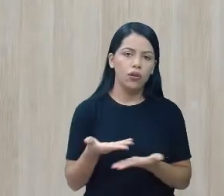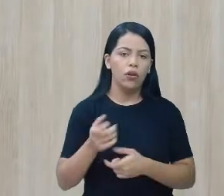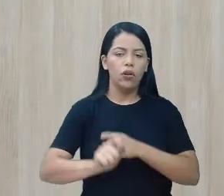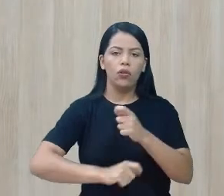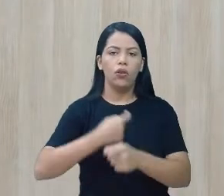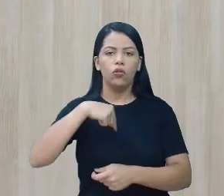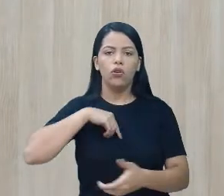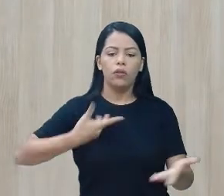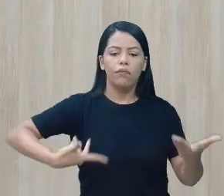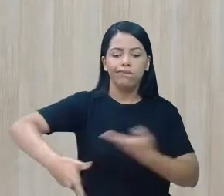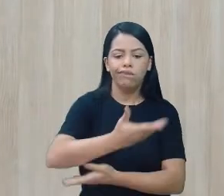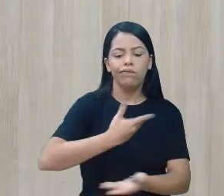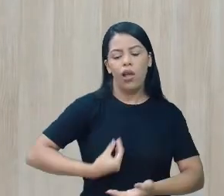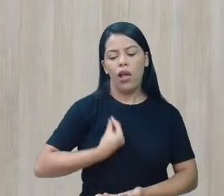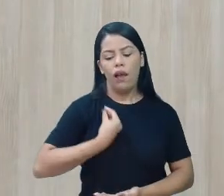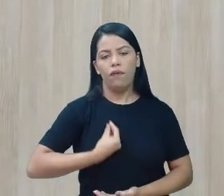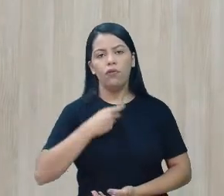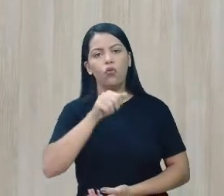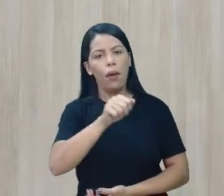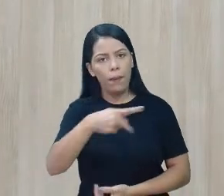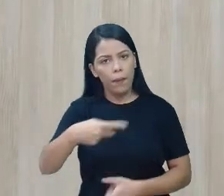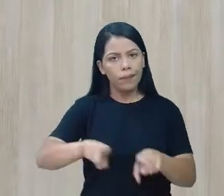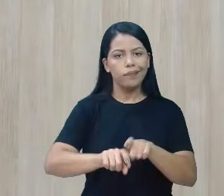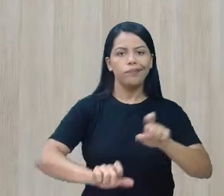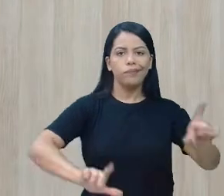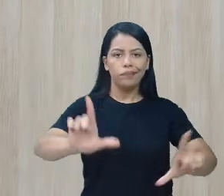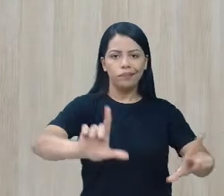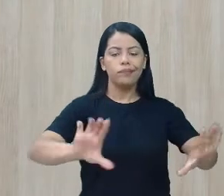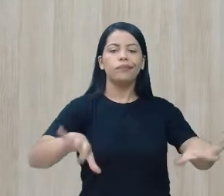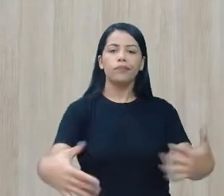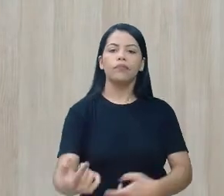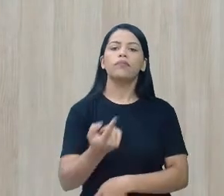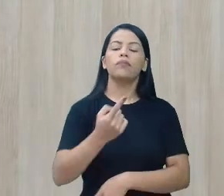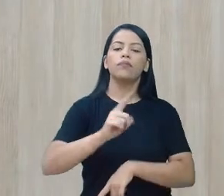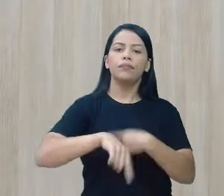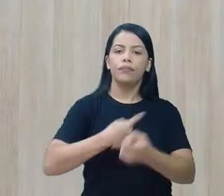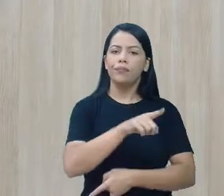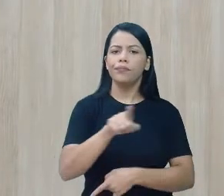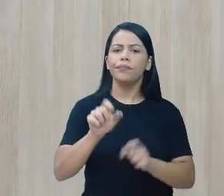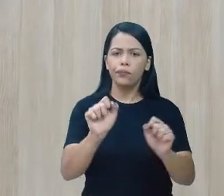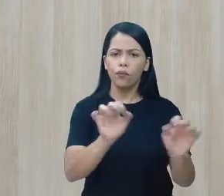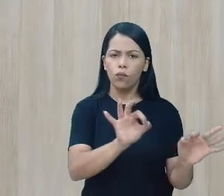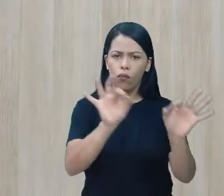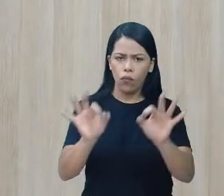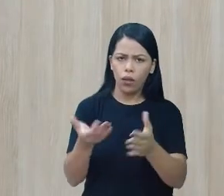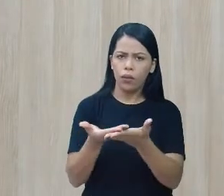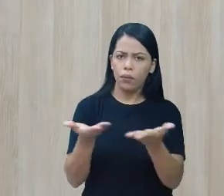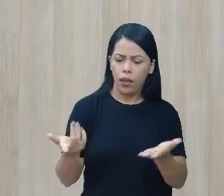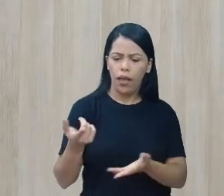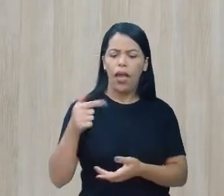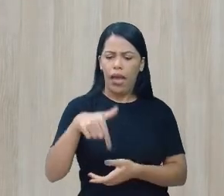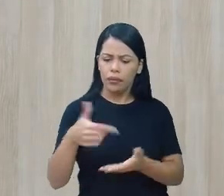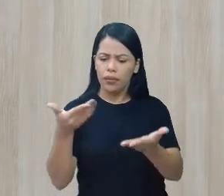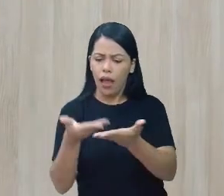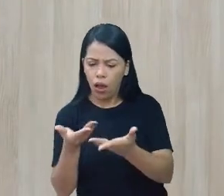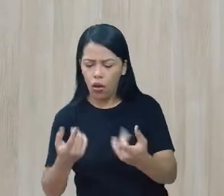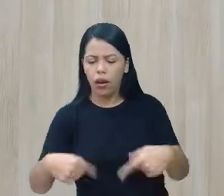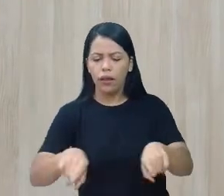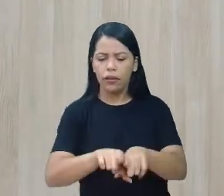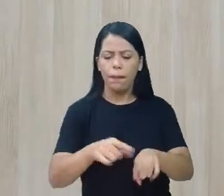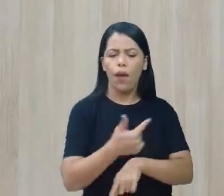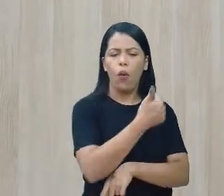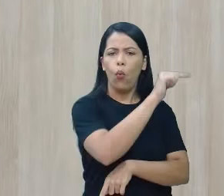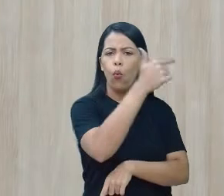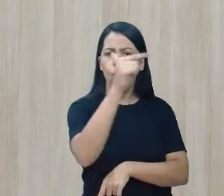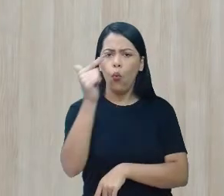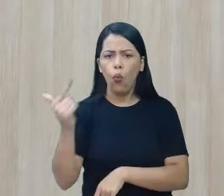vivo, tanto no app quanto na TV, mas depois você pode dar uma olhadinha também, não só nessa aula como em outras, lá no nosso canal no YouTube,